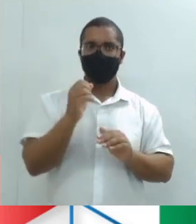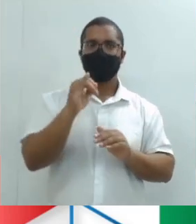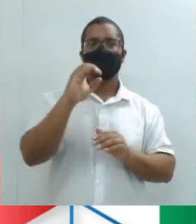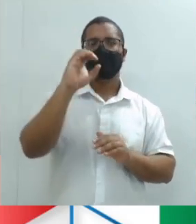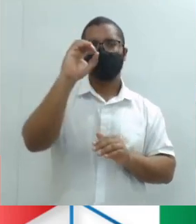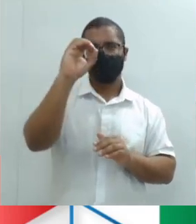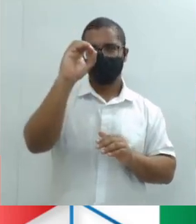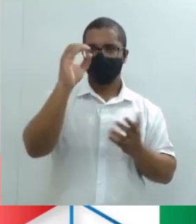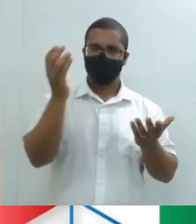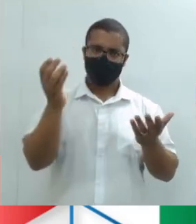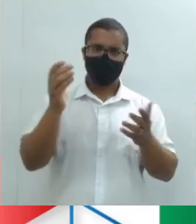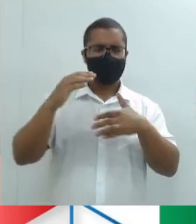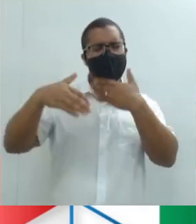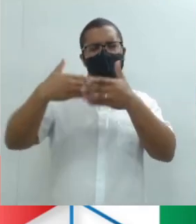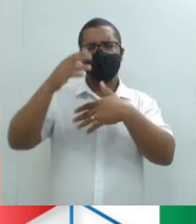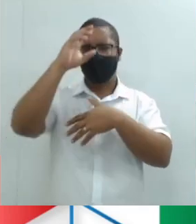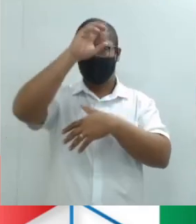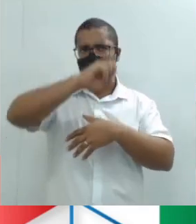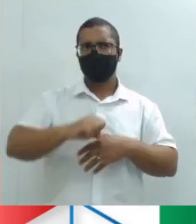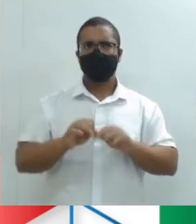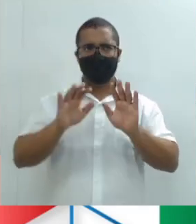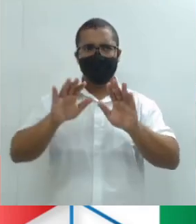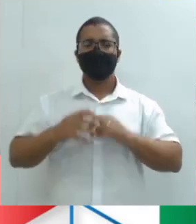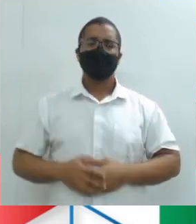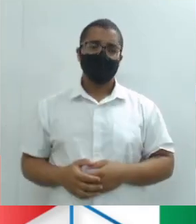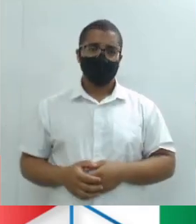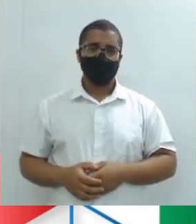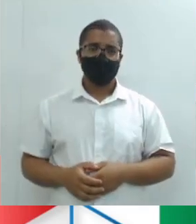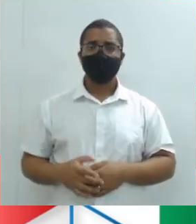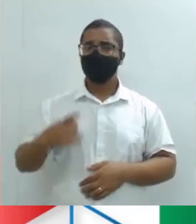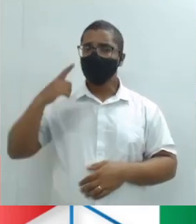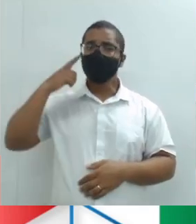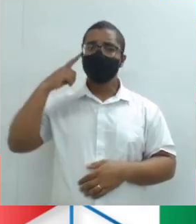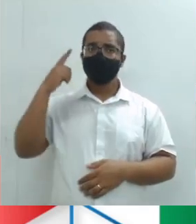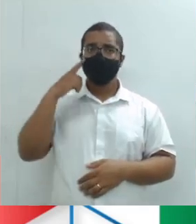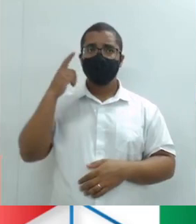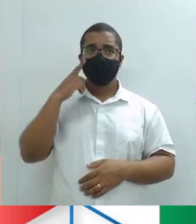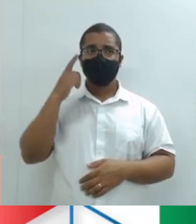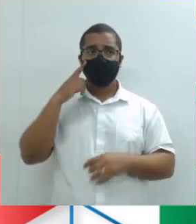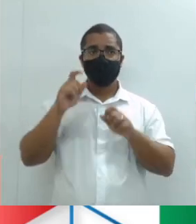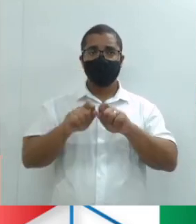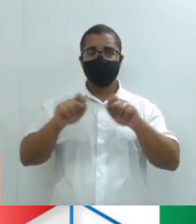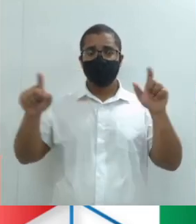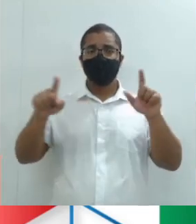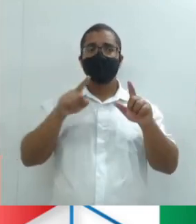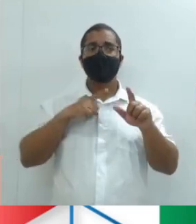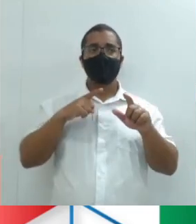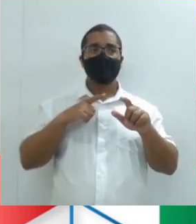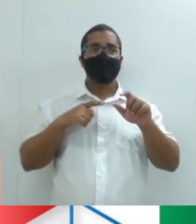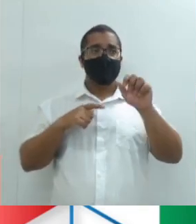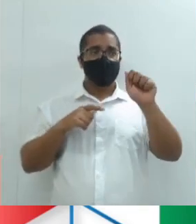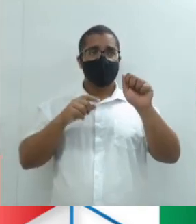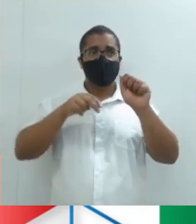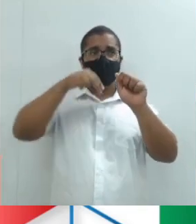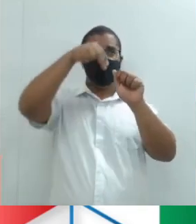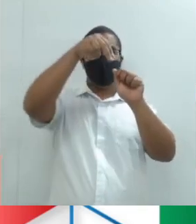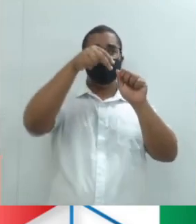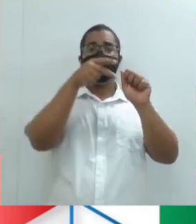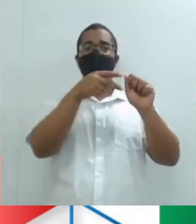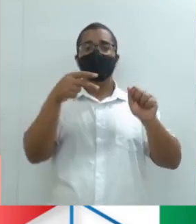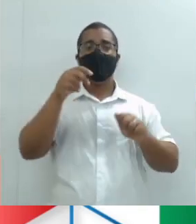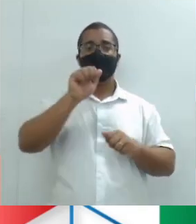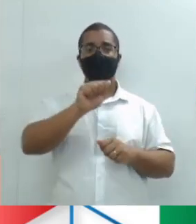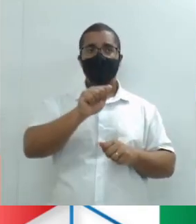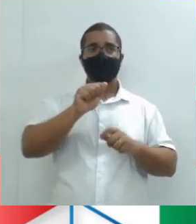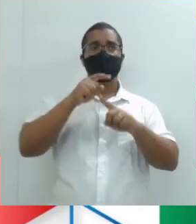a 1 e a gente vai ver isso rapidão. Preste atenção. Na animação, você vai ver aí, ó, A elevado a N é A